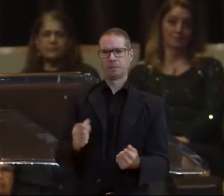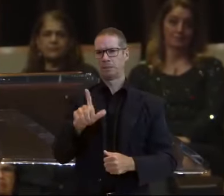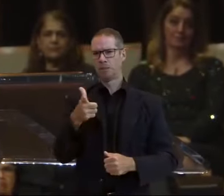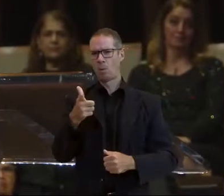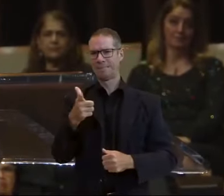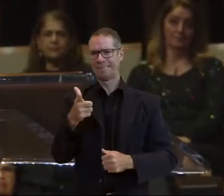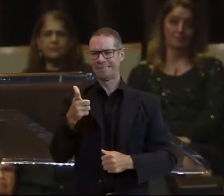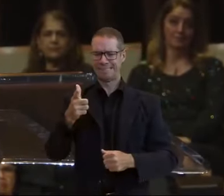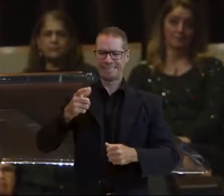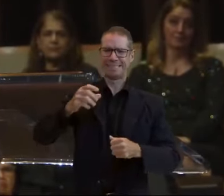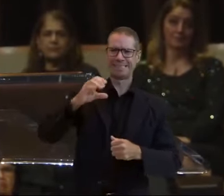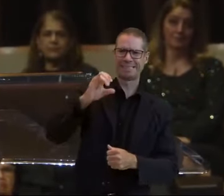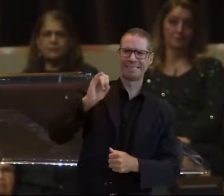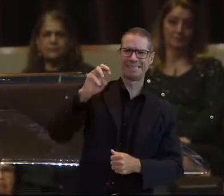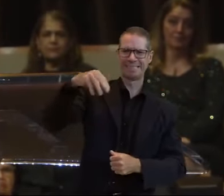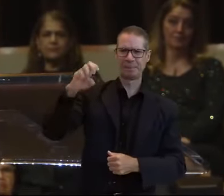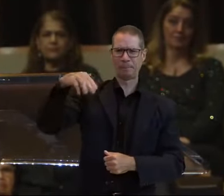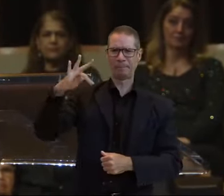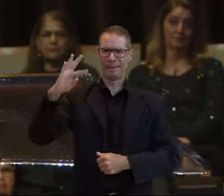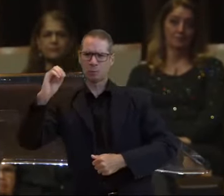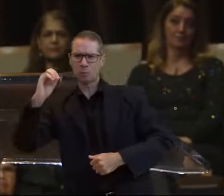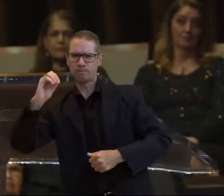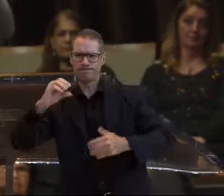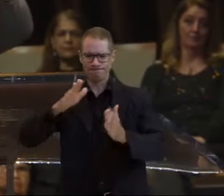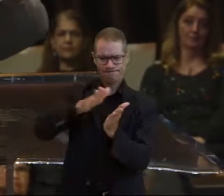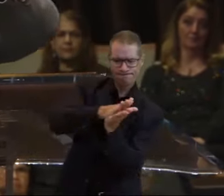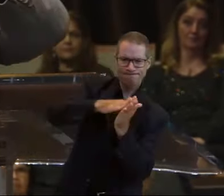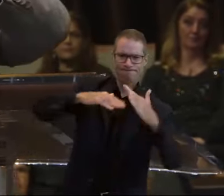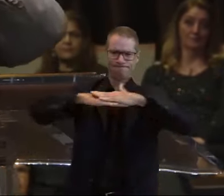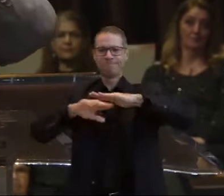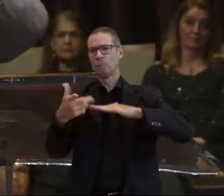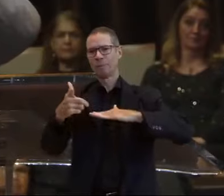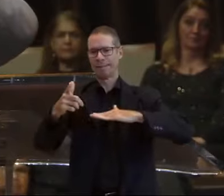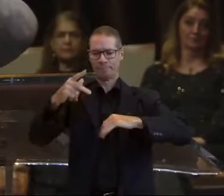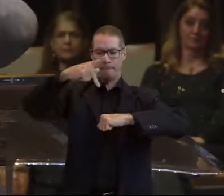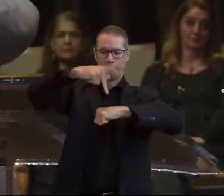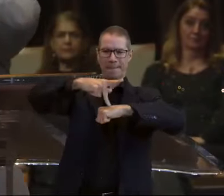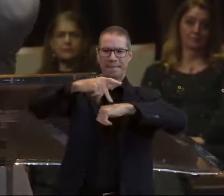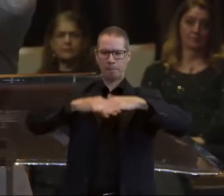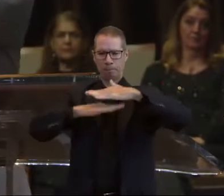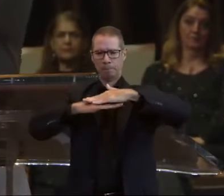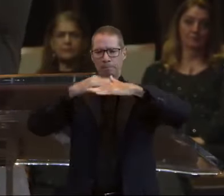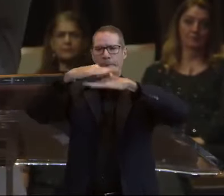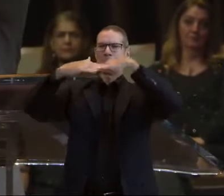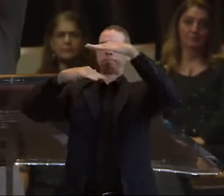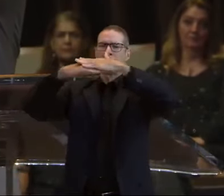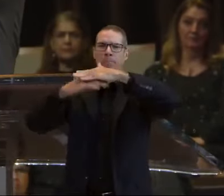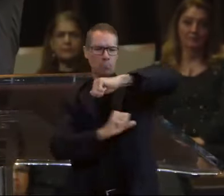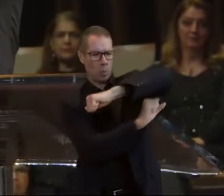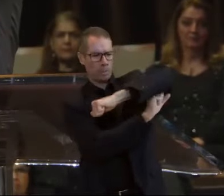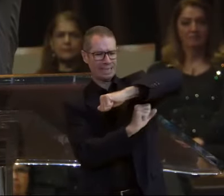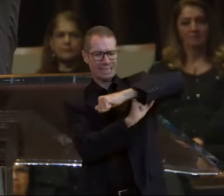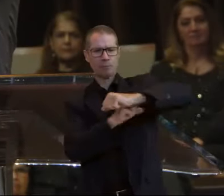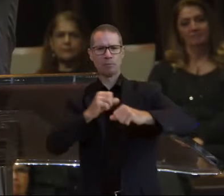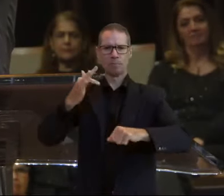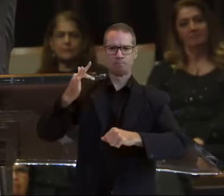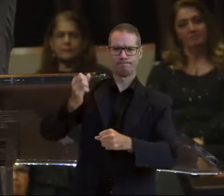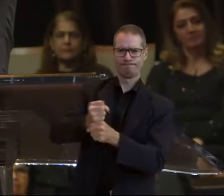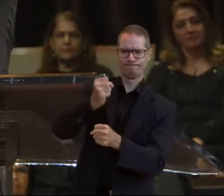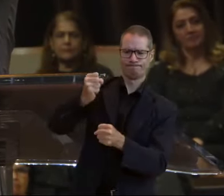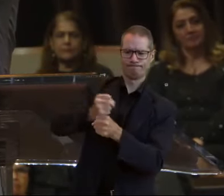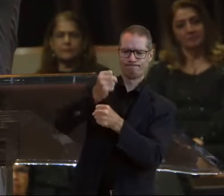tem cimento, simplesmente o peso de umas sobre as outras. E aí o templo foi edificado em